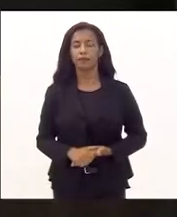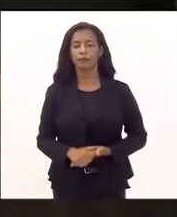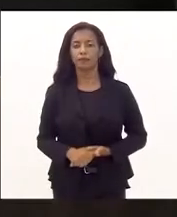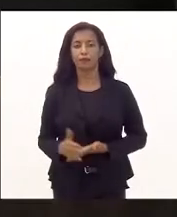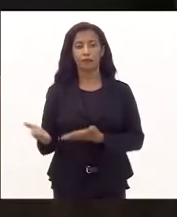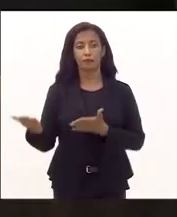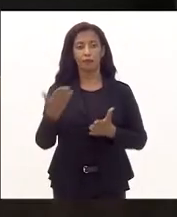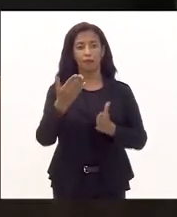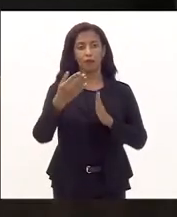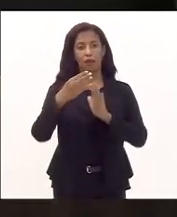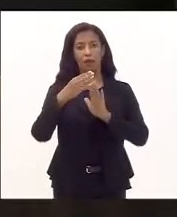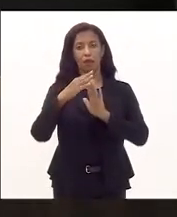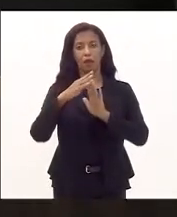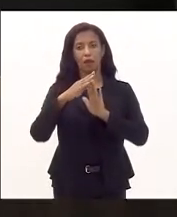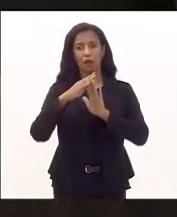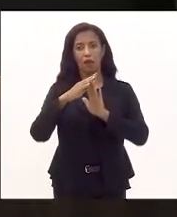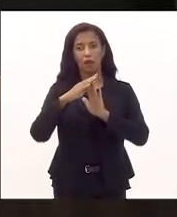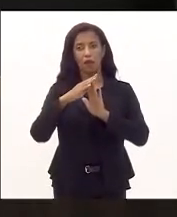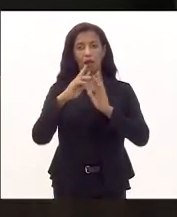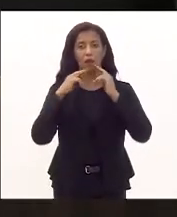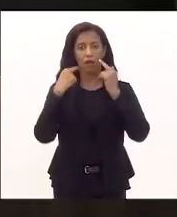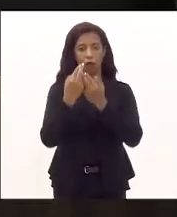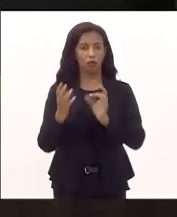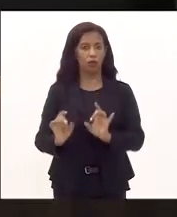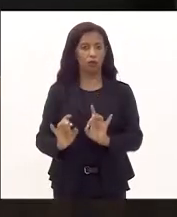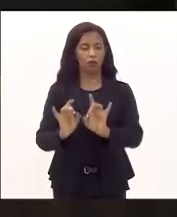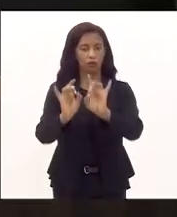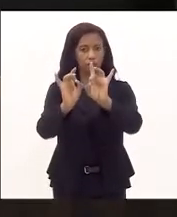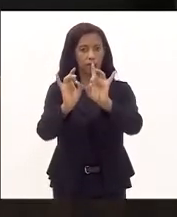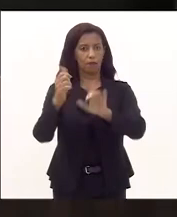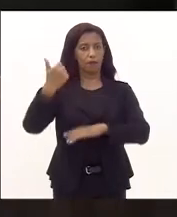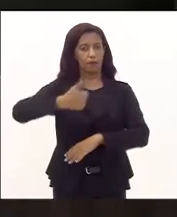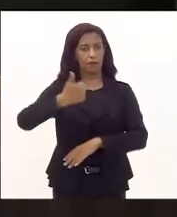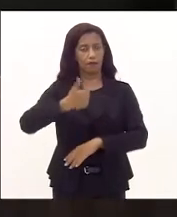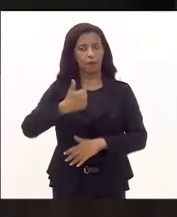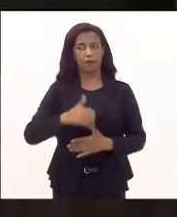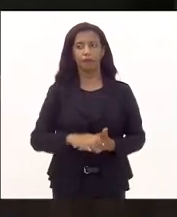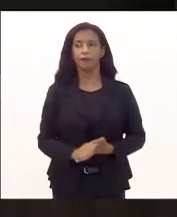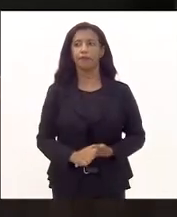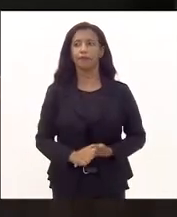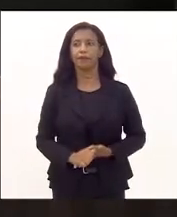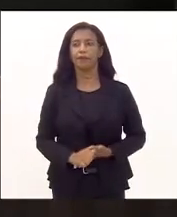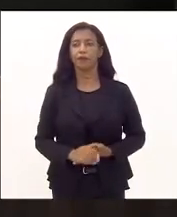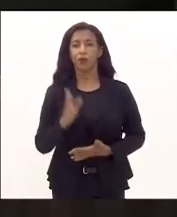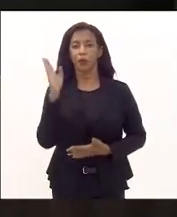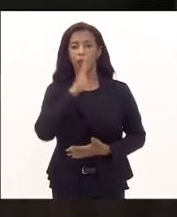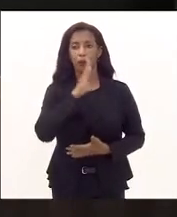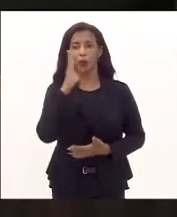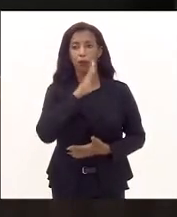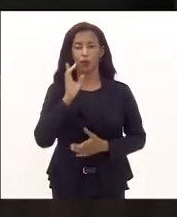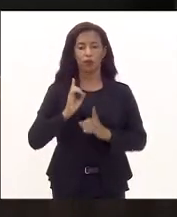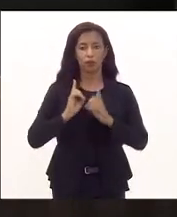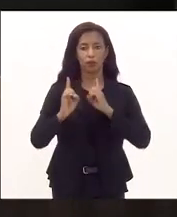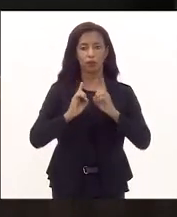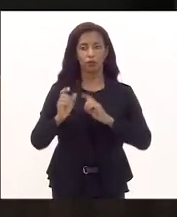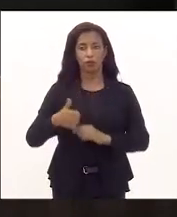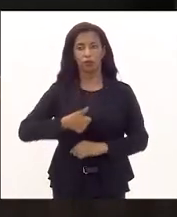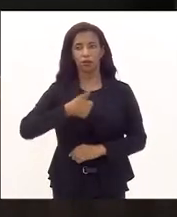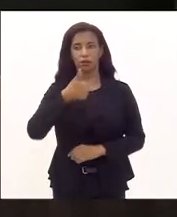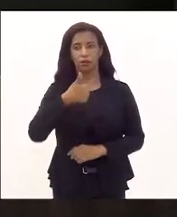ata, passa a sessão extraordinária, primeira sessão extraordinária. Em regime de urgência, em discussão